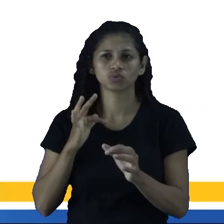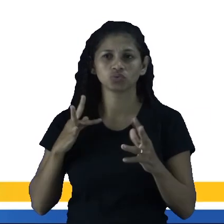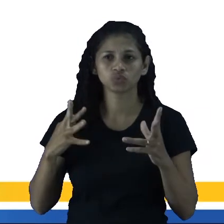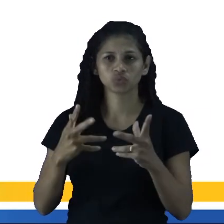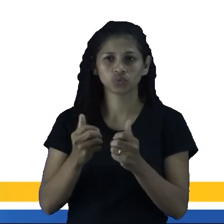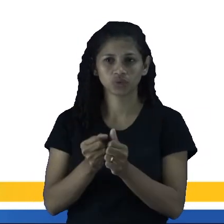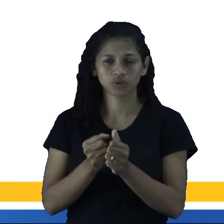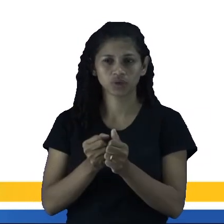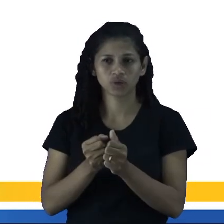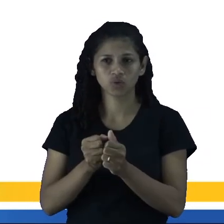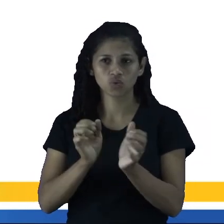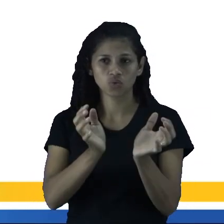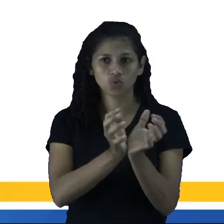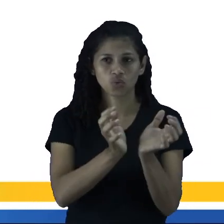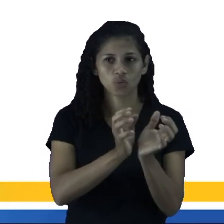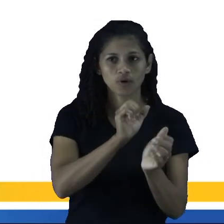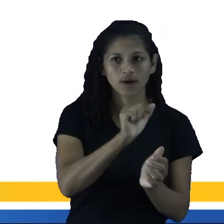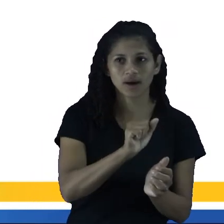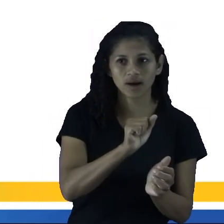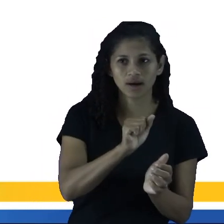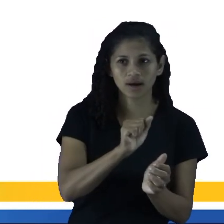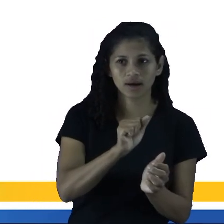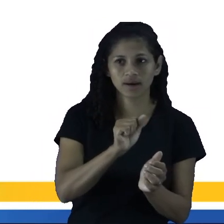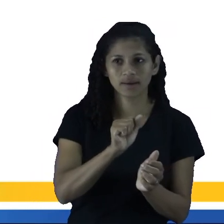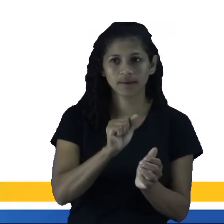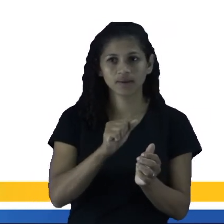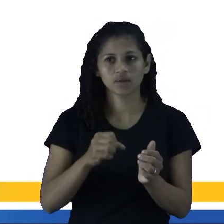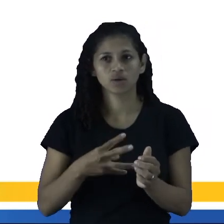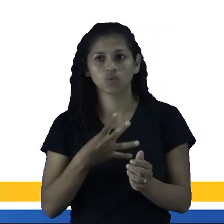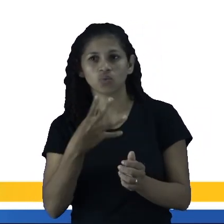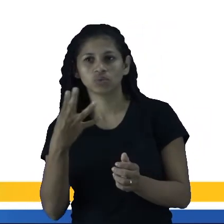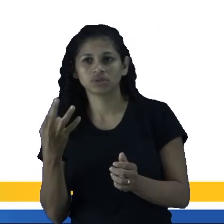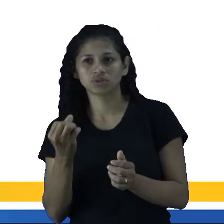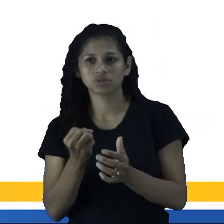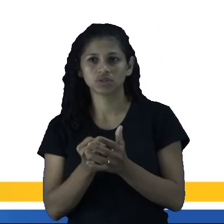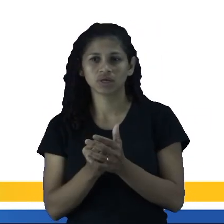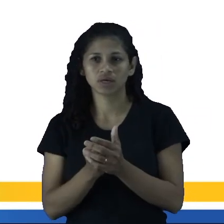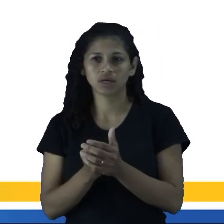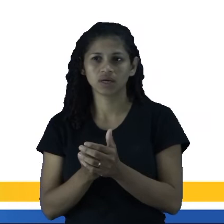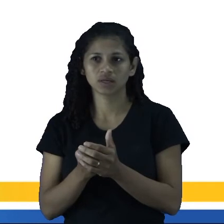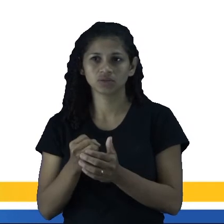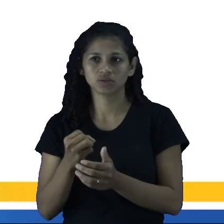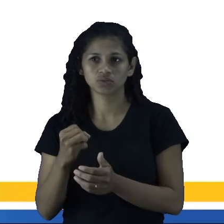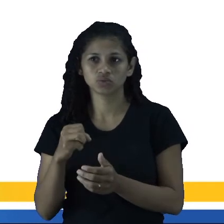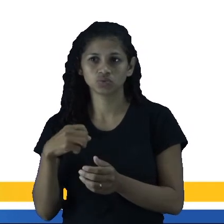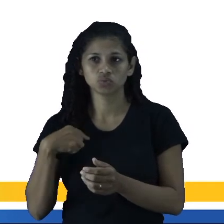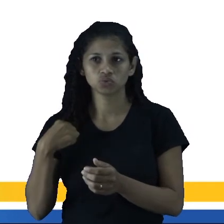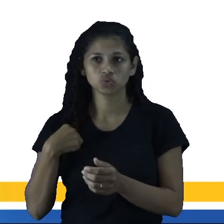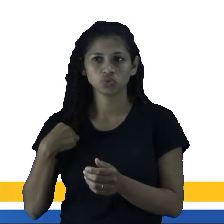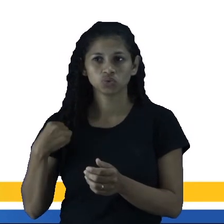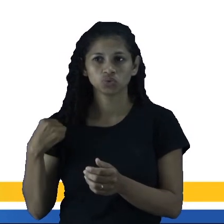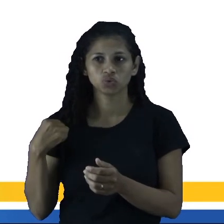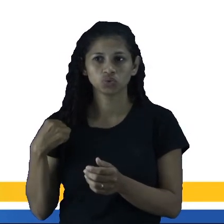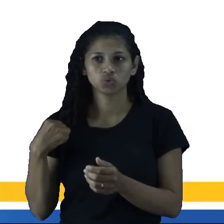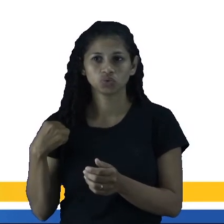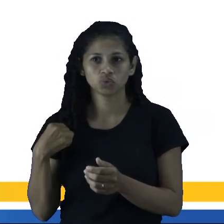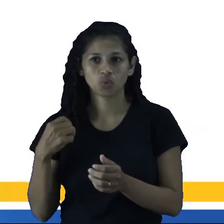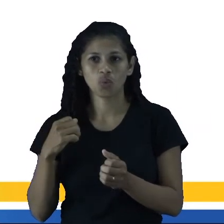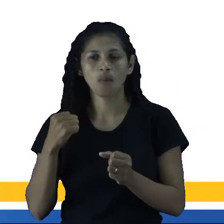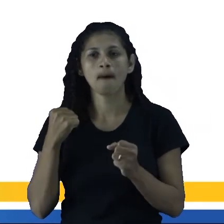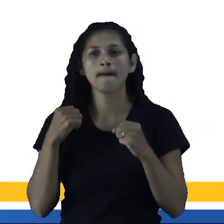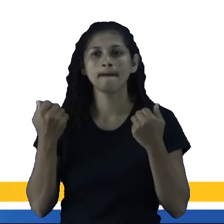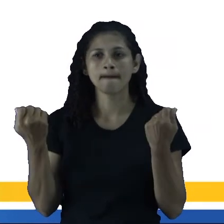A e a quantidade total de escolha dos times do jogo de abertura podem ser calculadas através de quê?